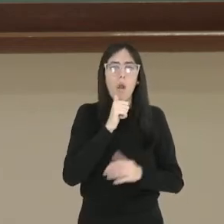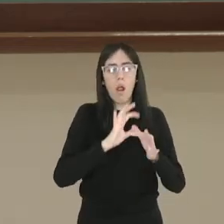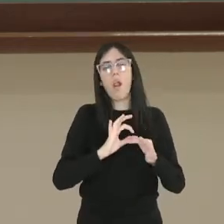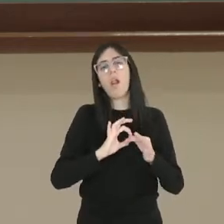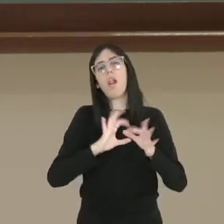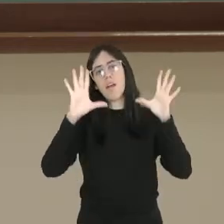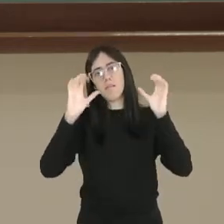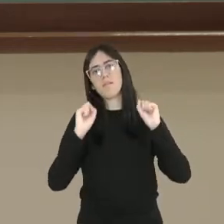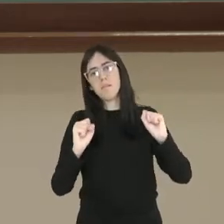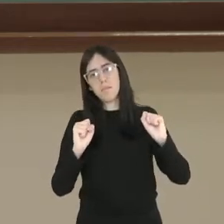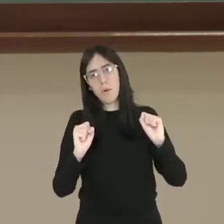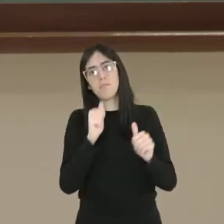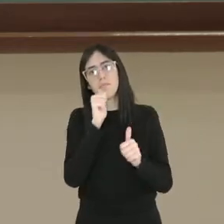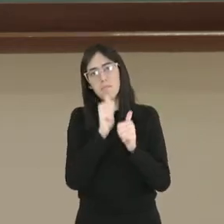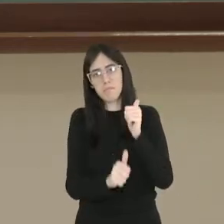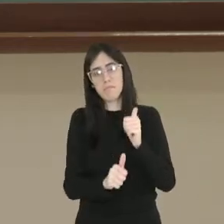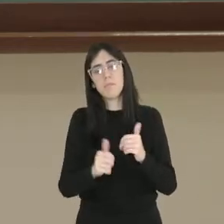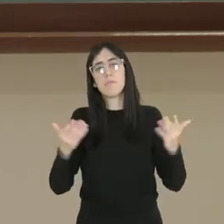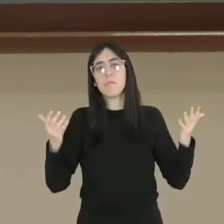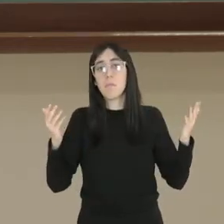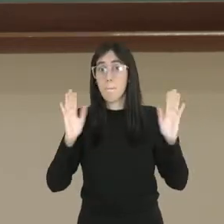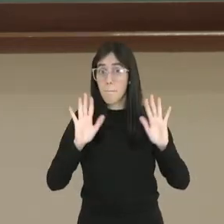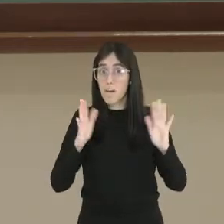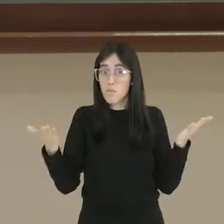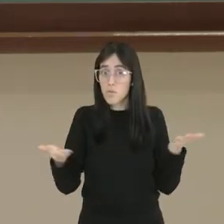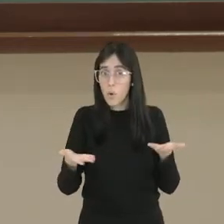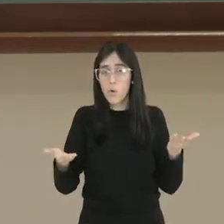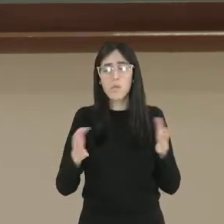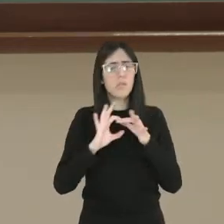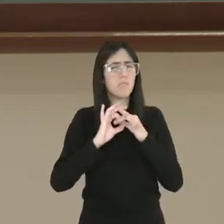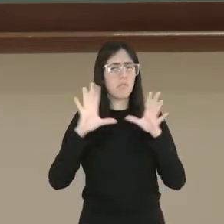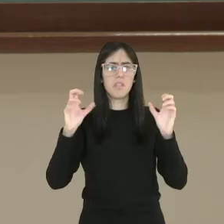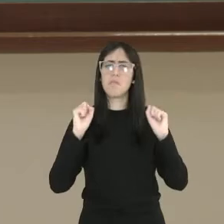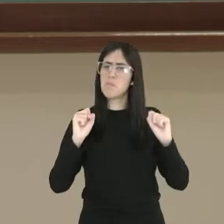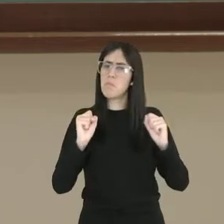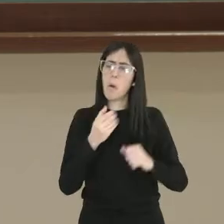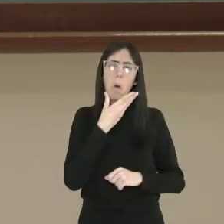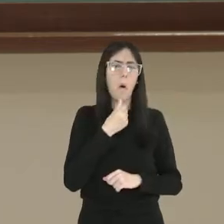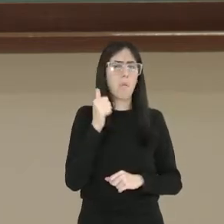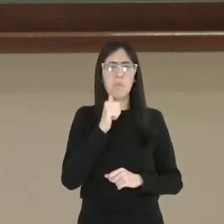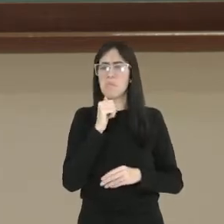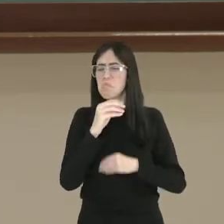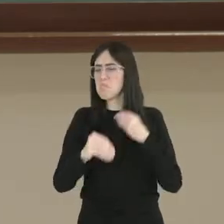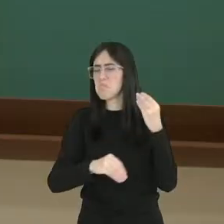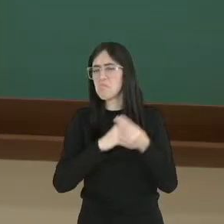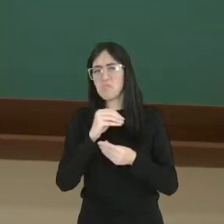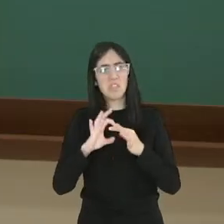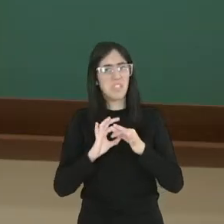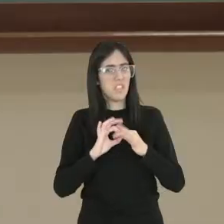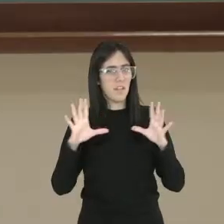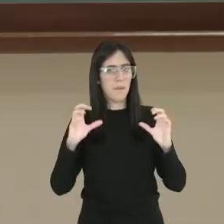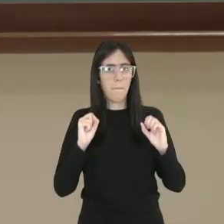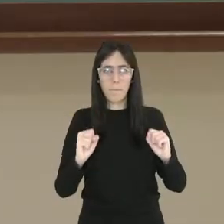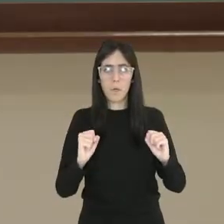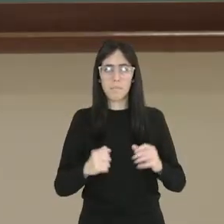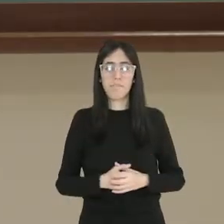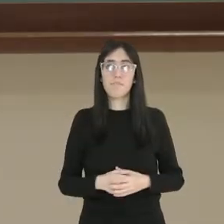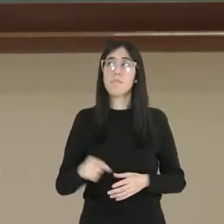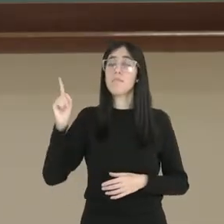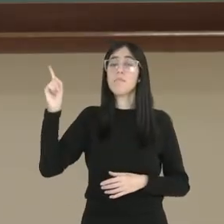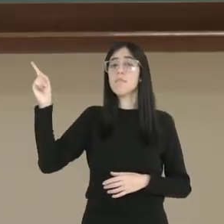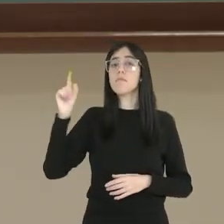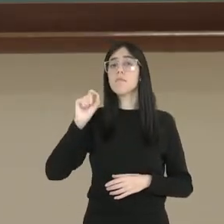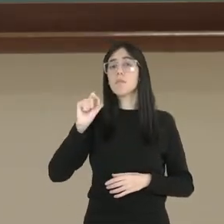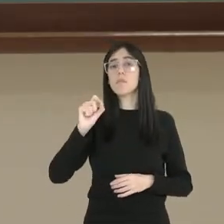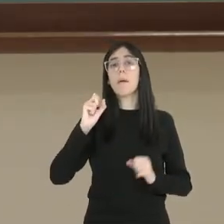começaram a praticar o beisebol. Mas hoje sim, é uma modalidade que abrange ambos os sexos. Ela pode ser praticada em